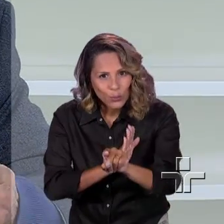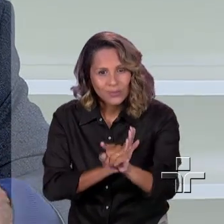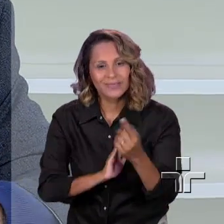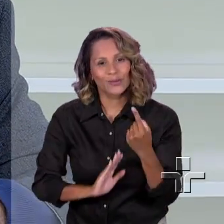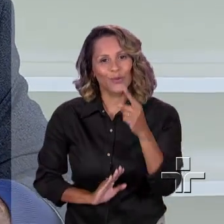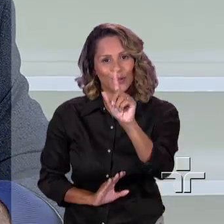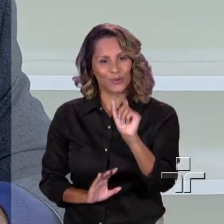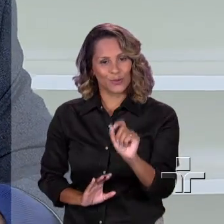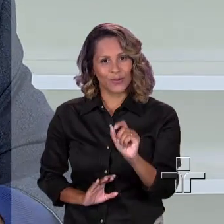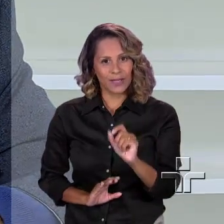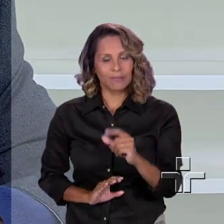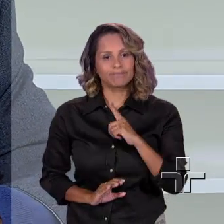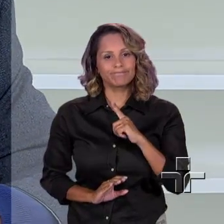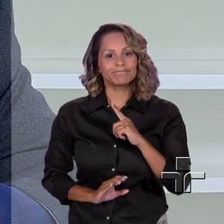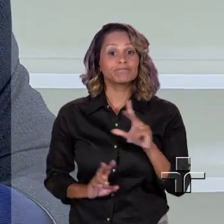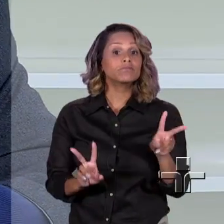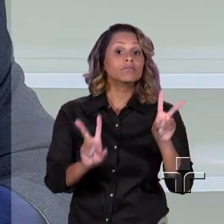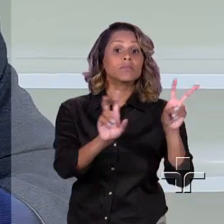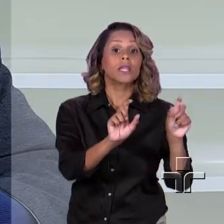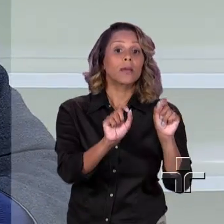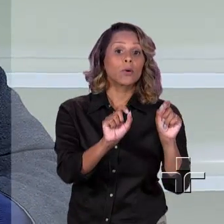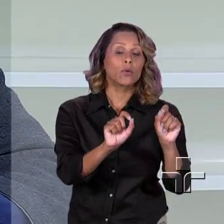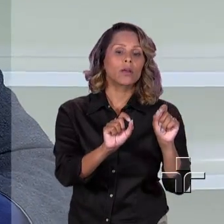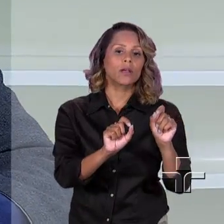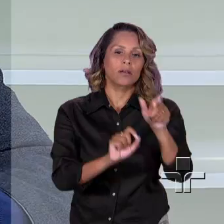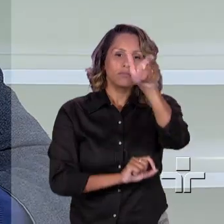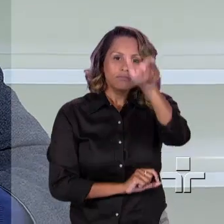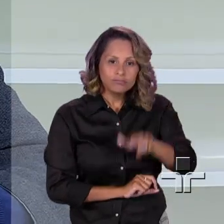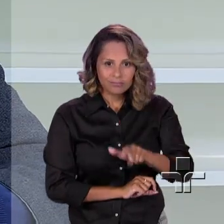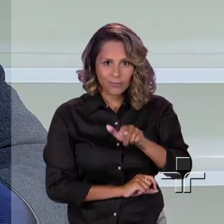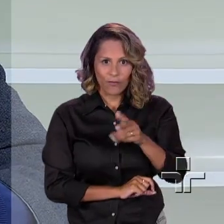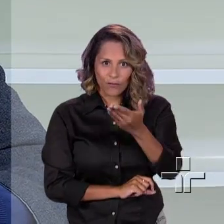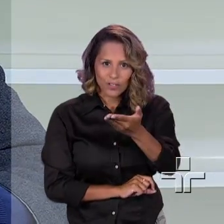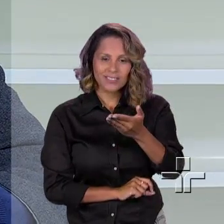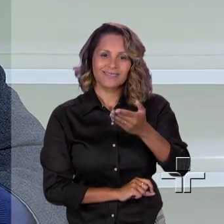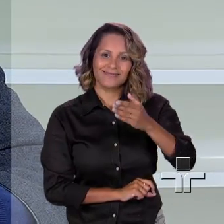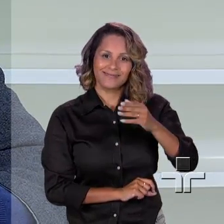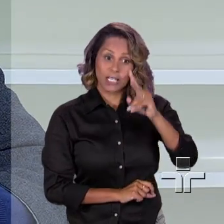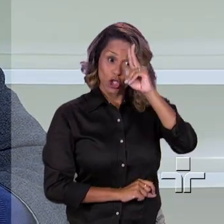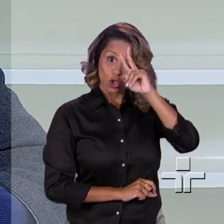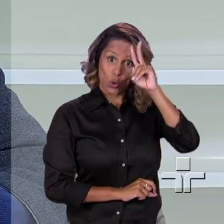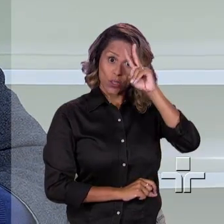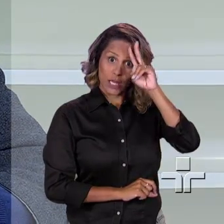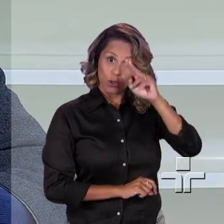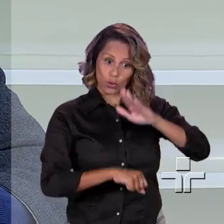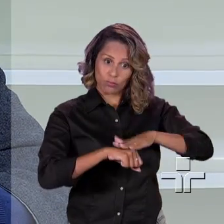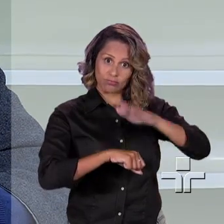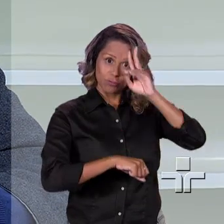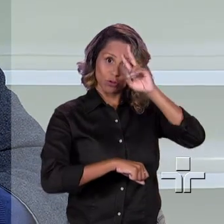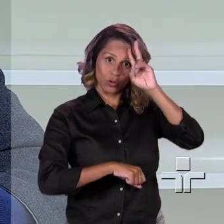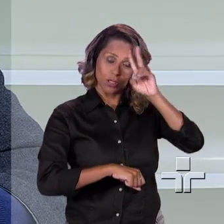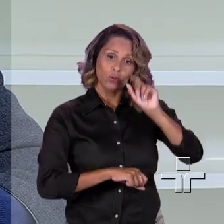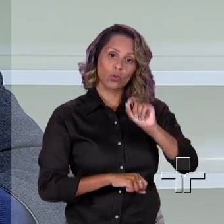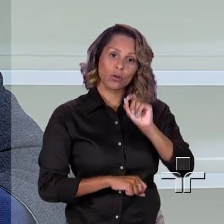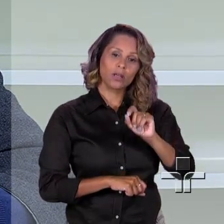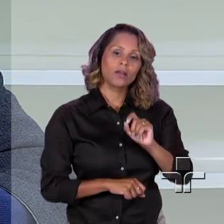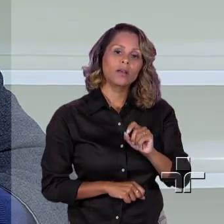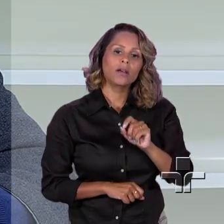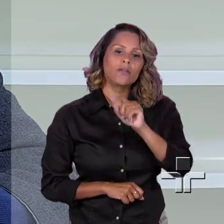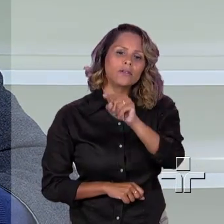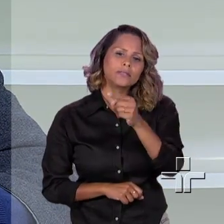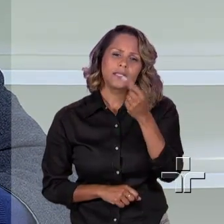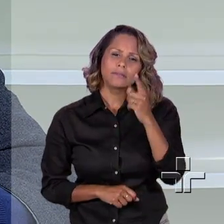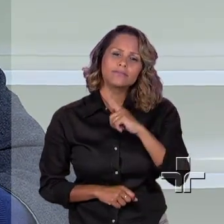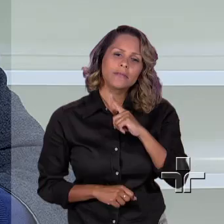abordando do outro lado, e me dirigindo ao historiador, é o seguinte, qual é a sua visão da relação de memória e história? E como